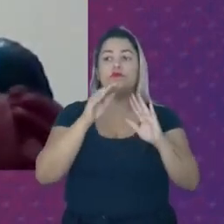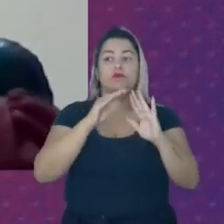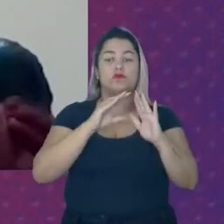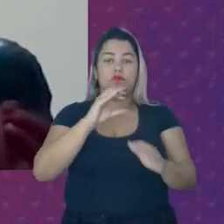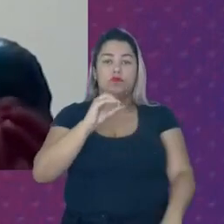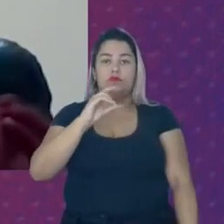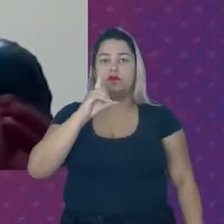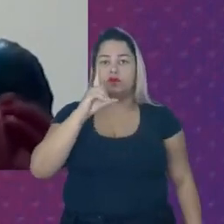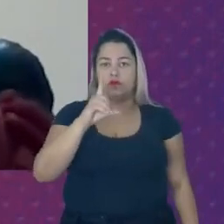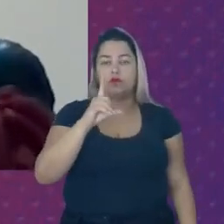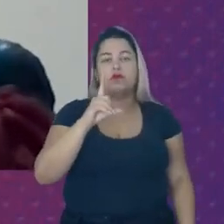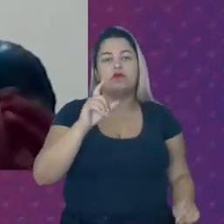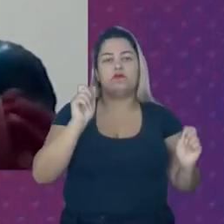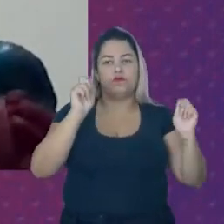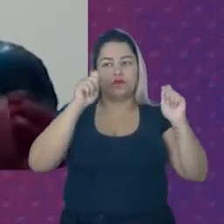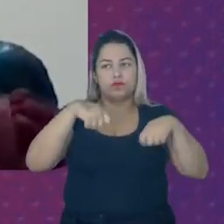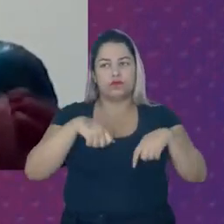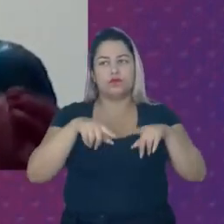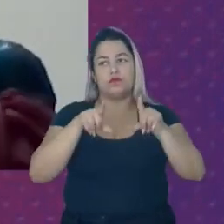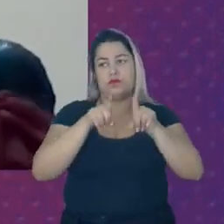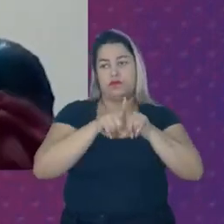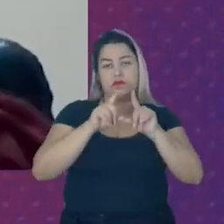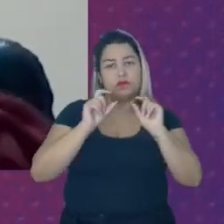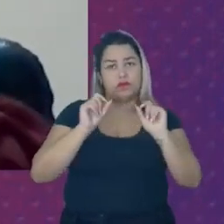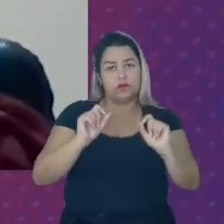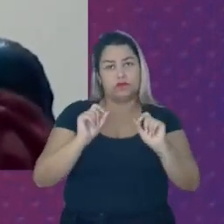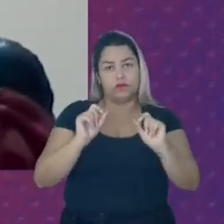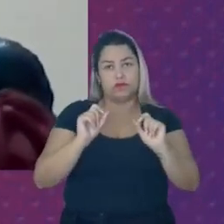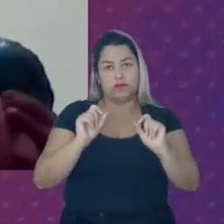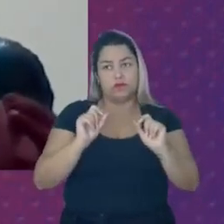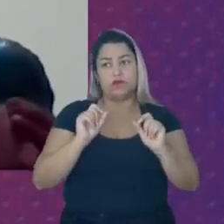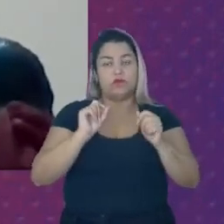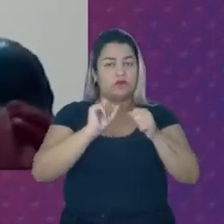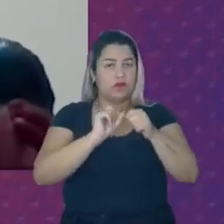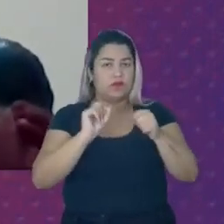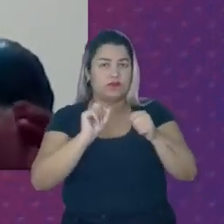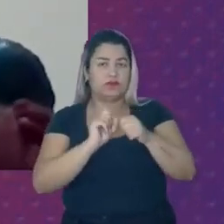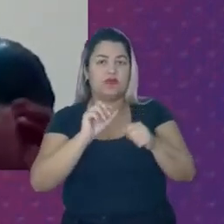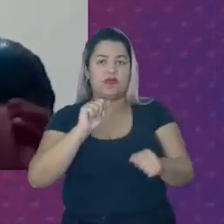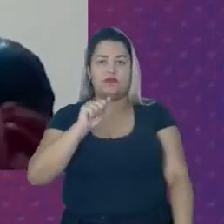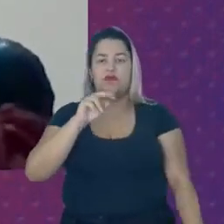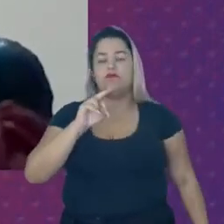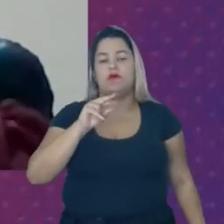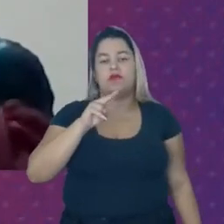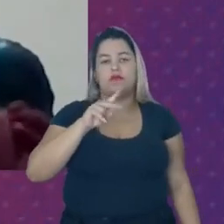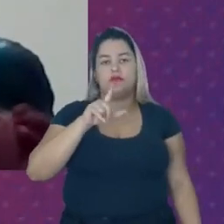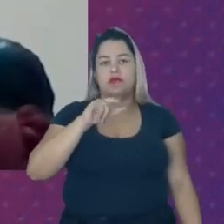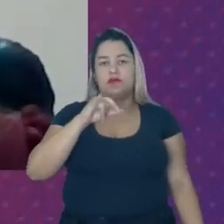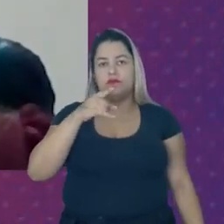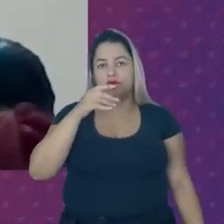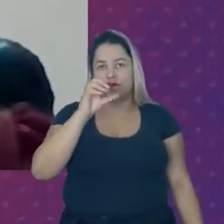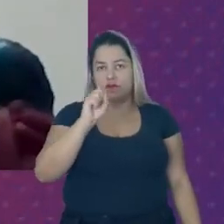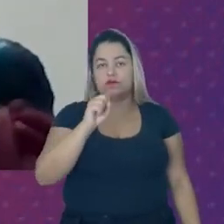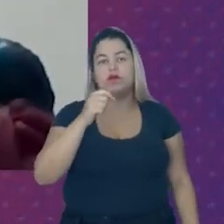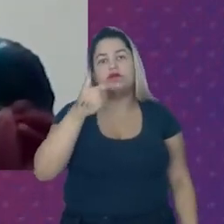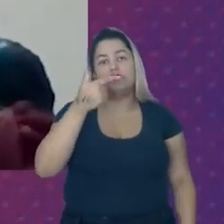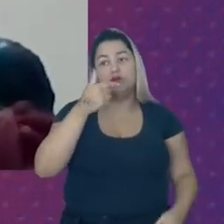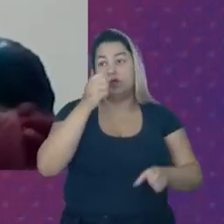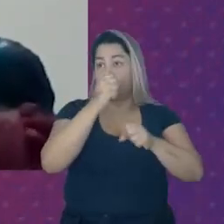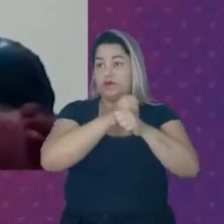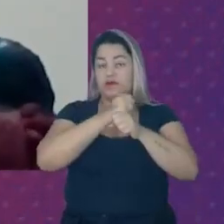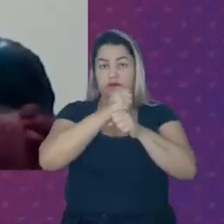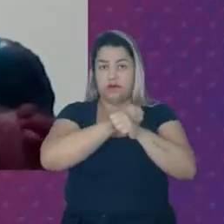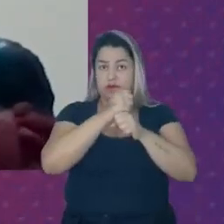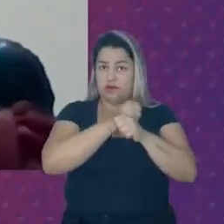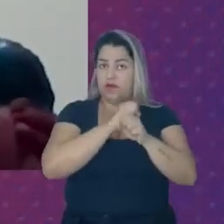único e aí já traz essa necessidade, né, de fazer atualizações a cada 2 anos, porque a